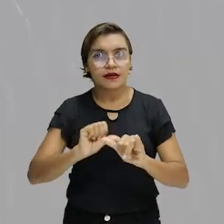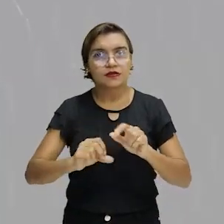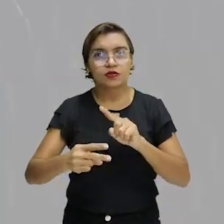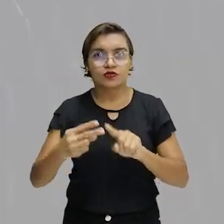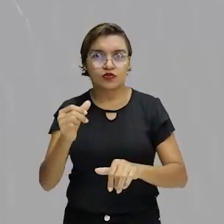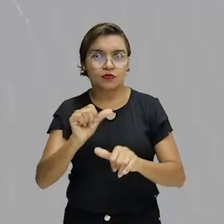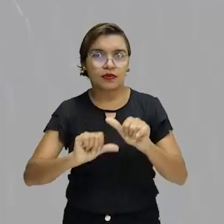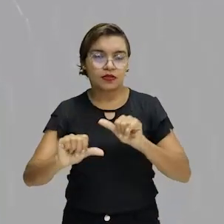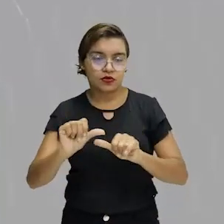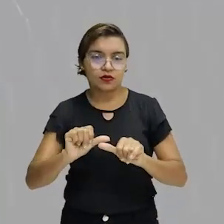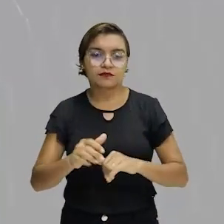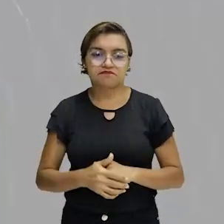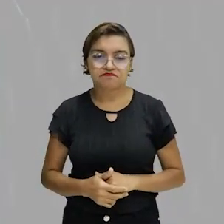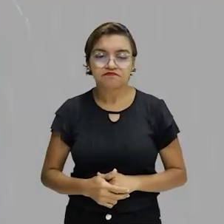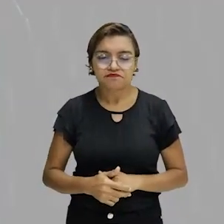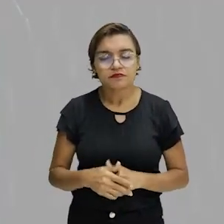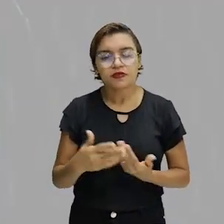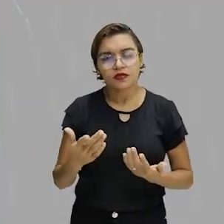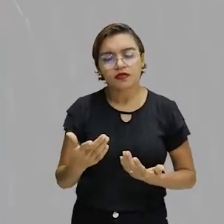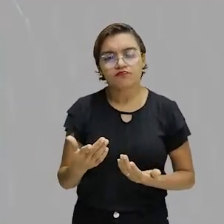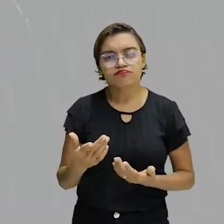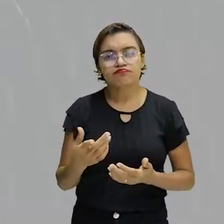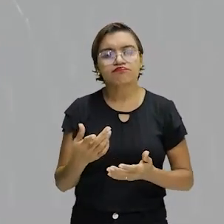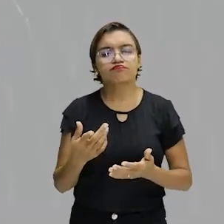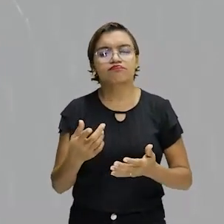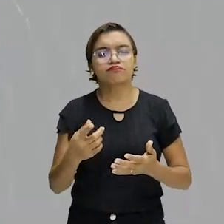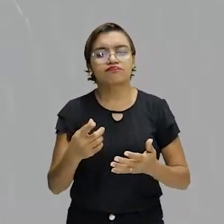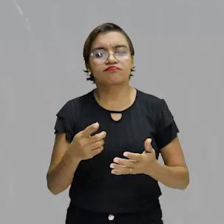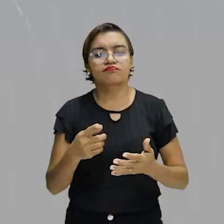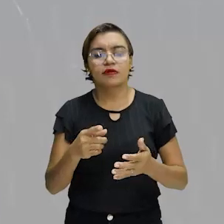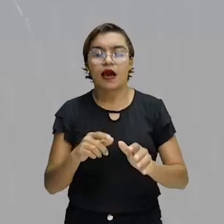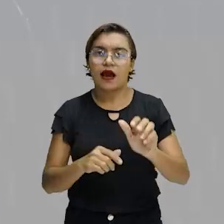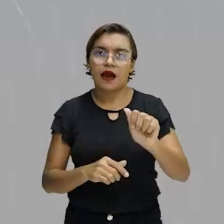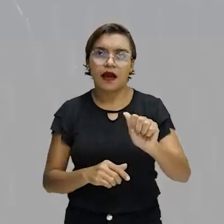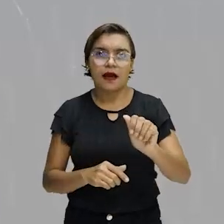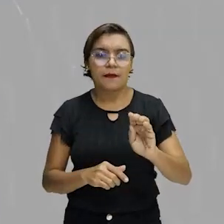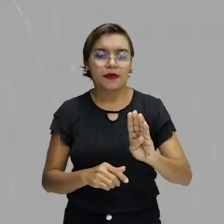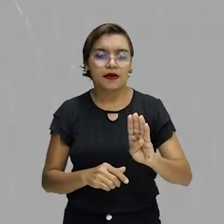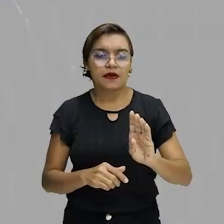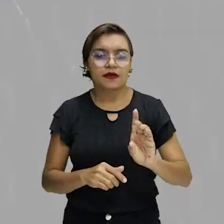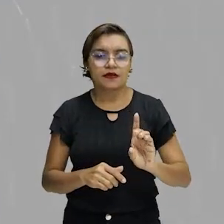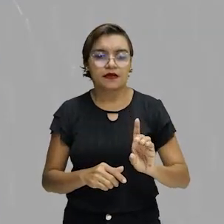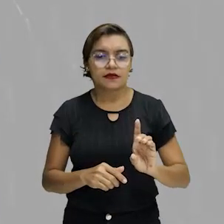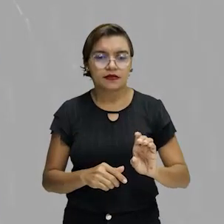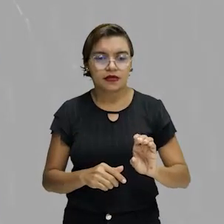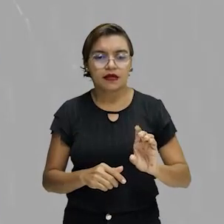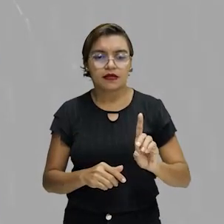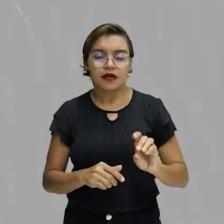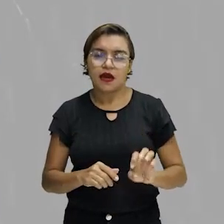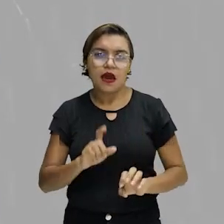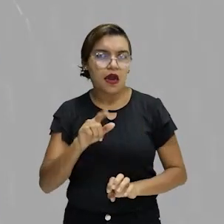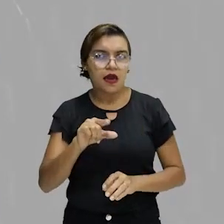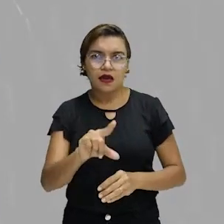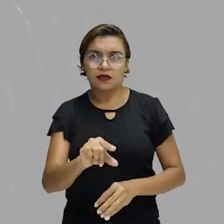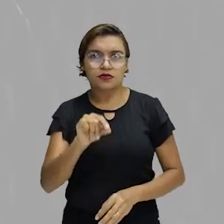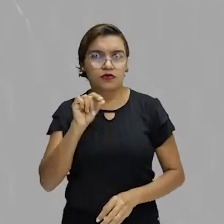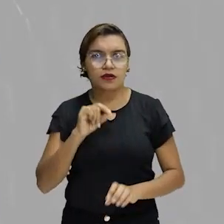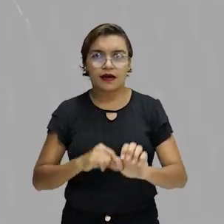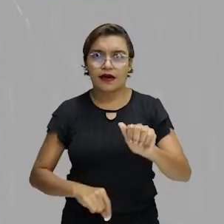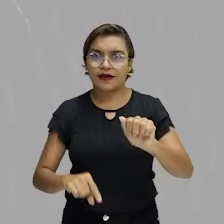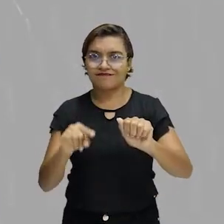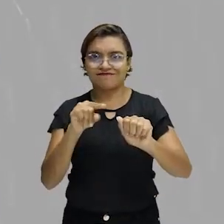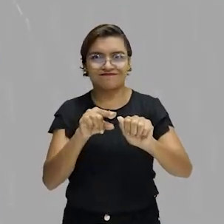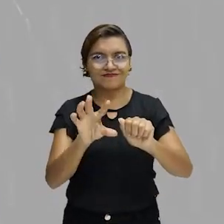melhor alternativa a alternativa que encaixa a classificação correta é a letra A show de bola